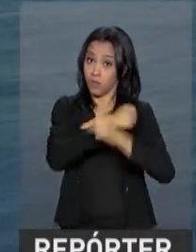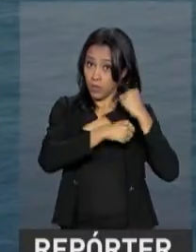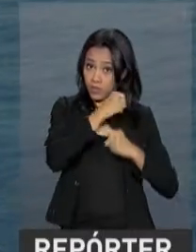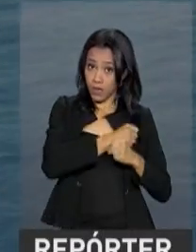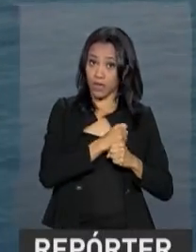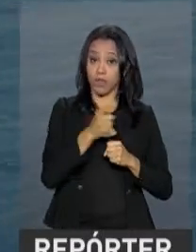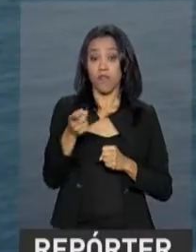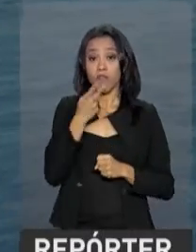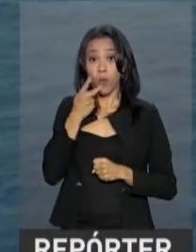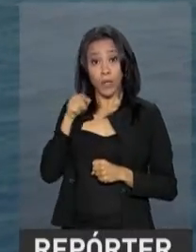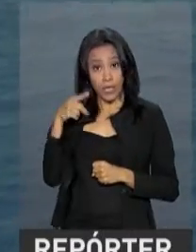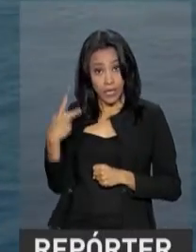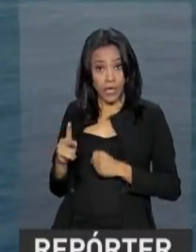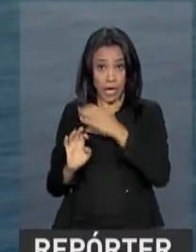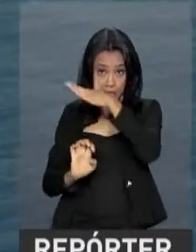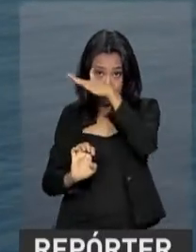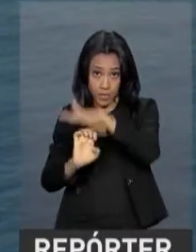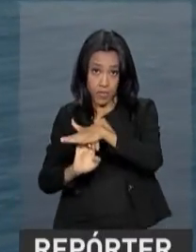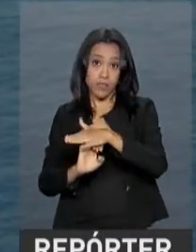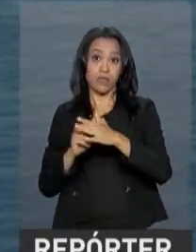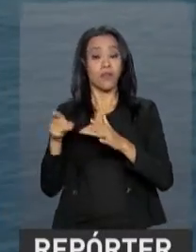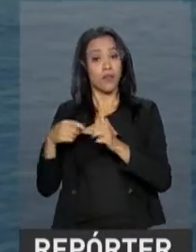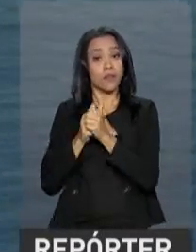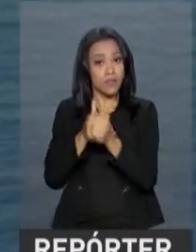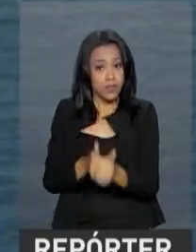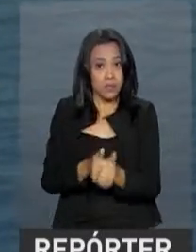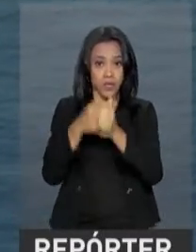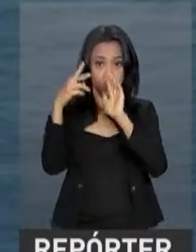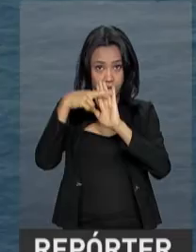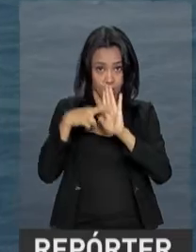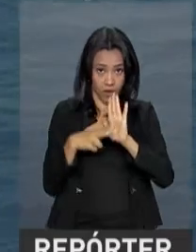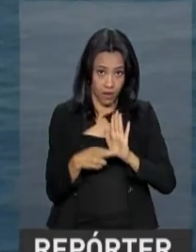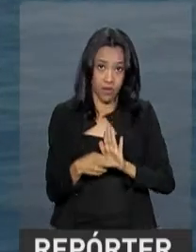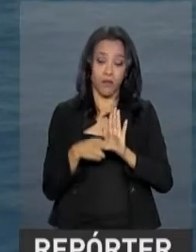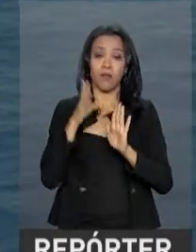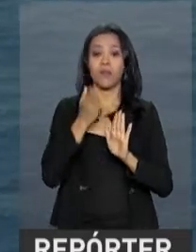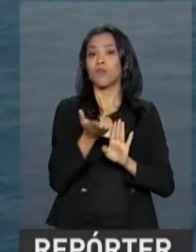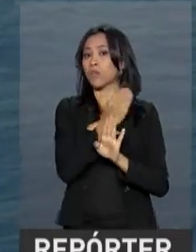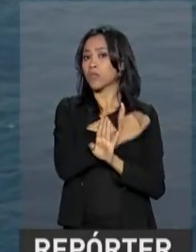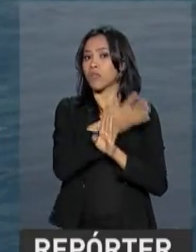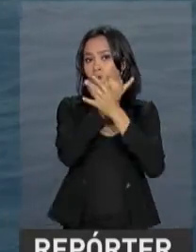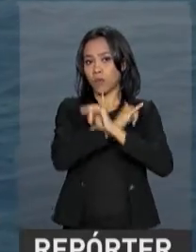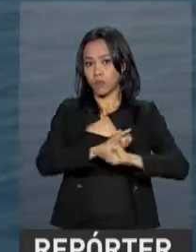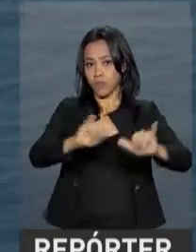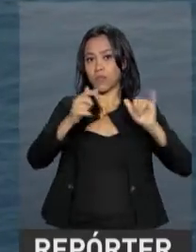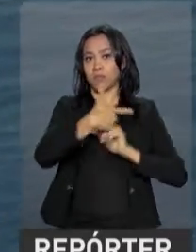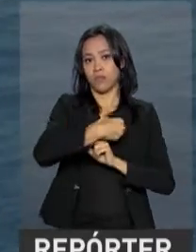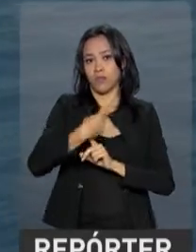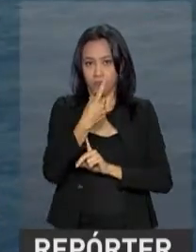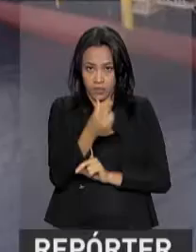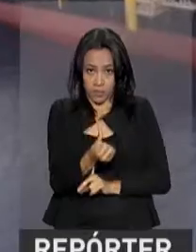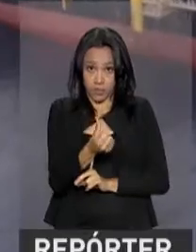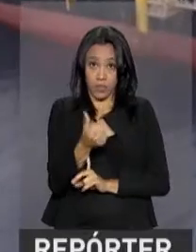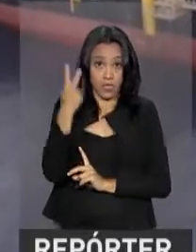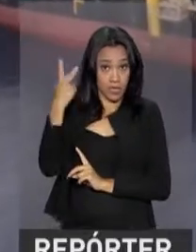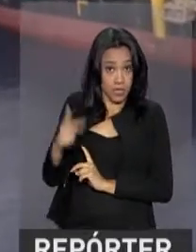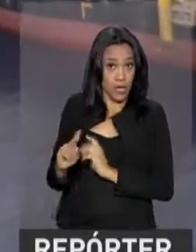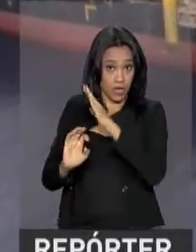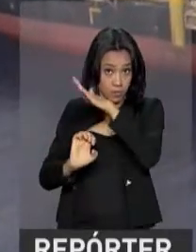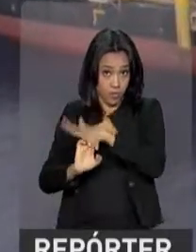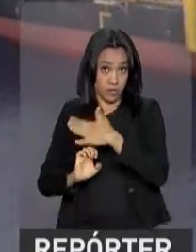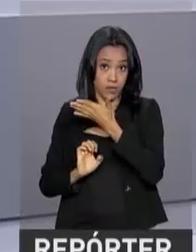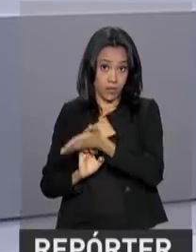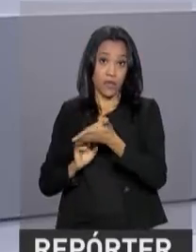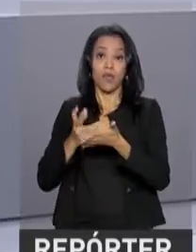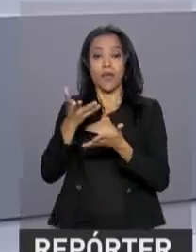está cumprindo o que foi definido no plano de negócios anunciado em 2016 ainda de acordo com a estatal o objetivo é